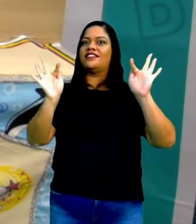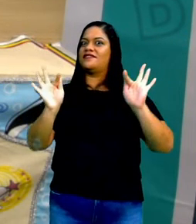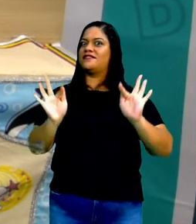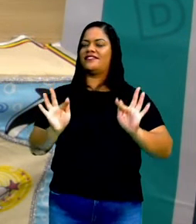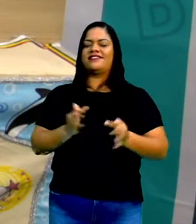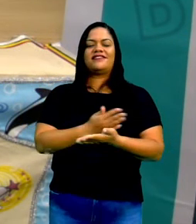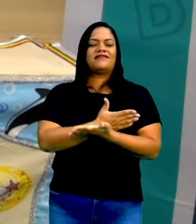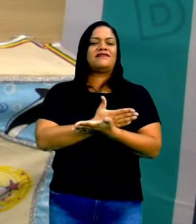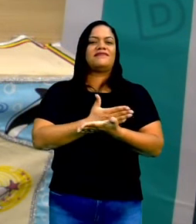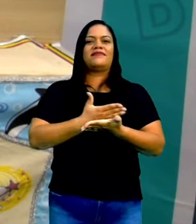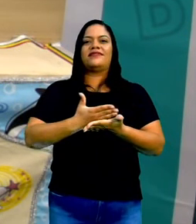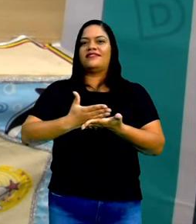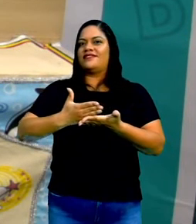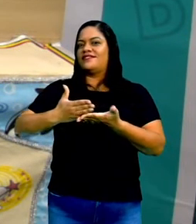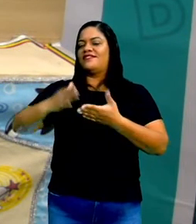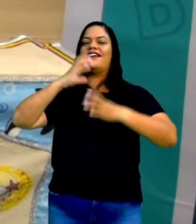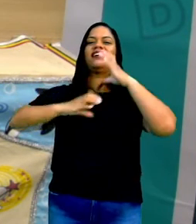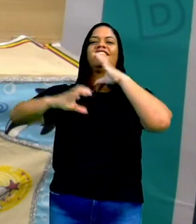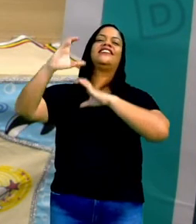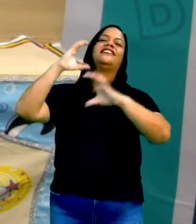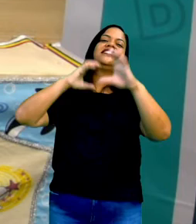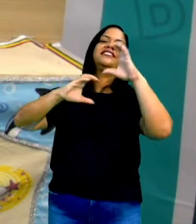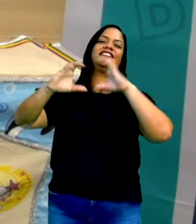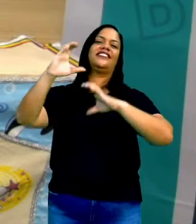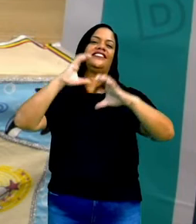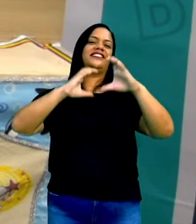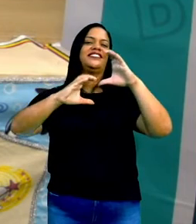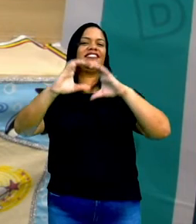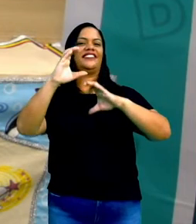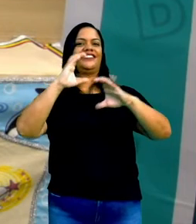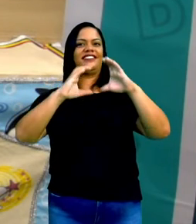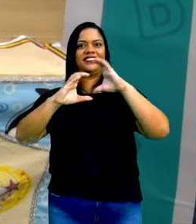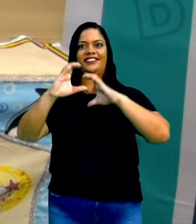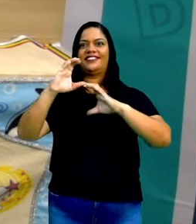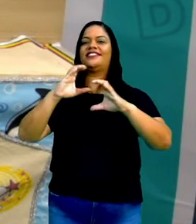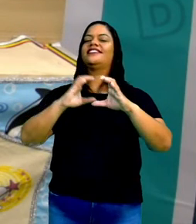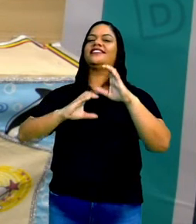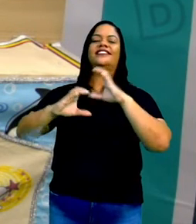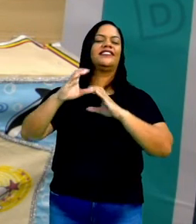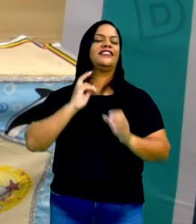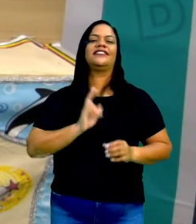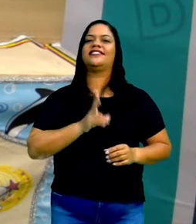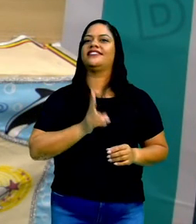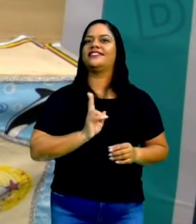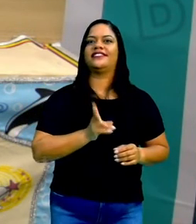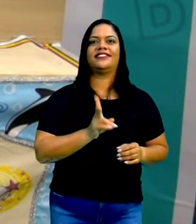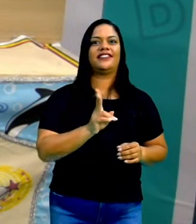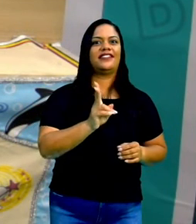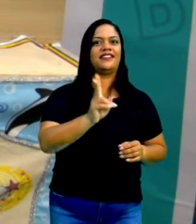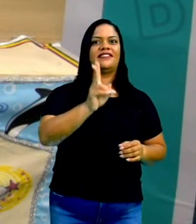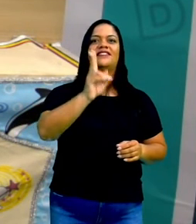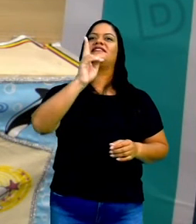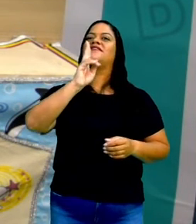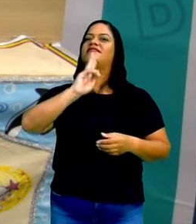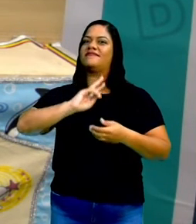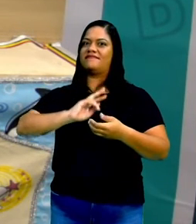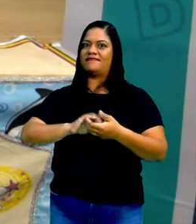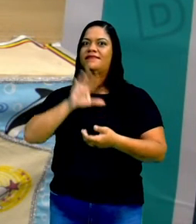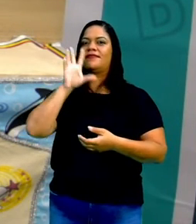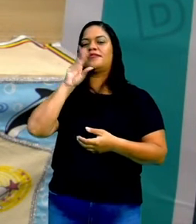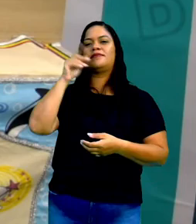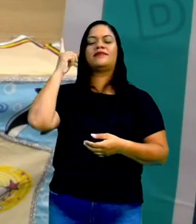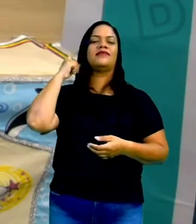que começou a cantar. Ele começou a cantar o tempo todo. O